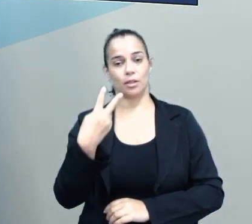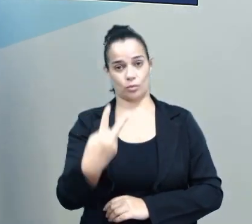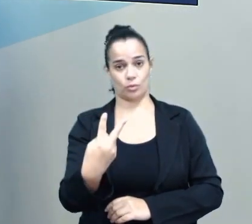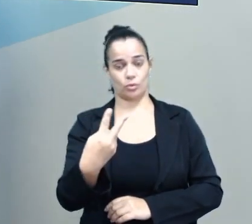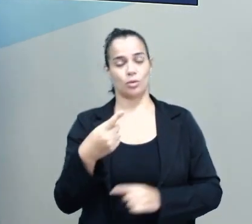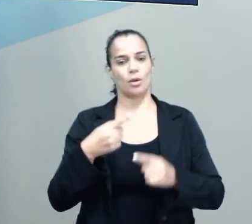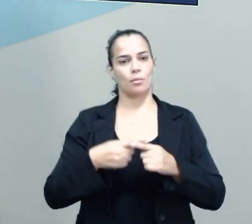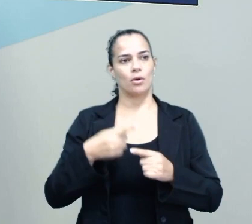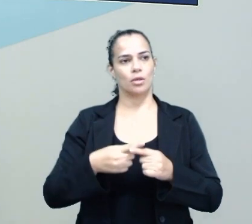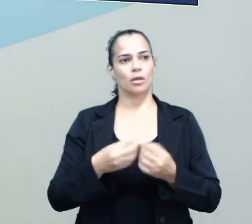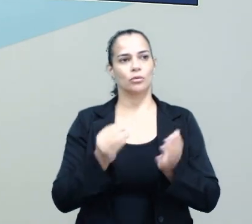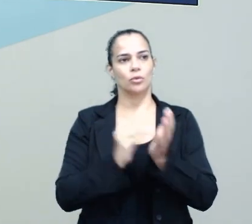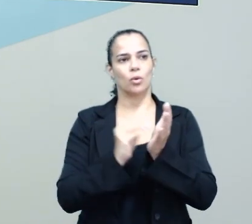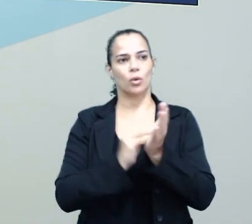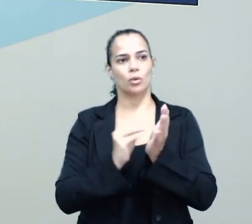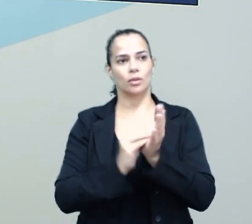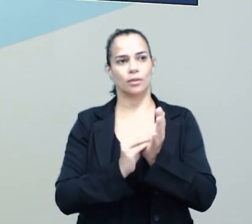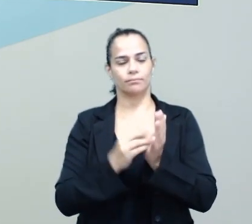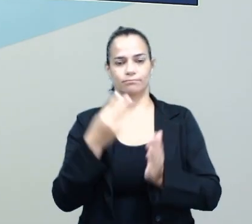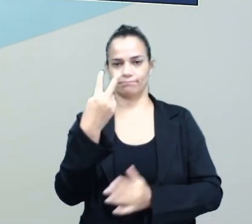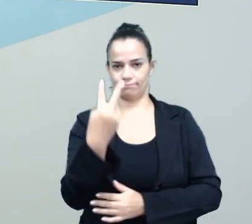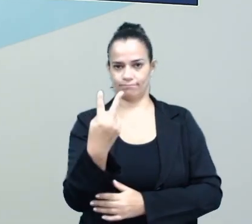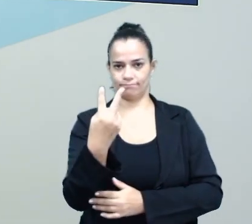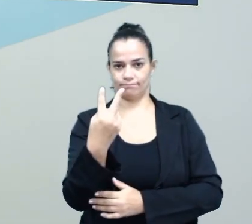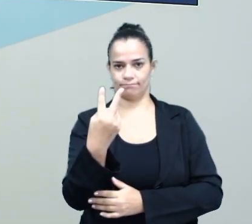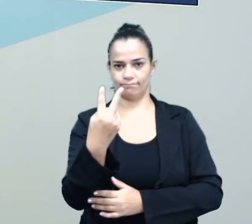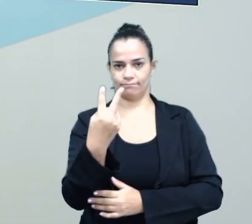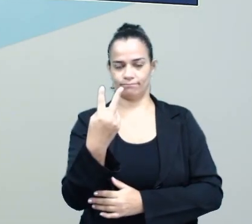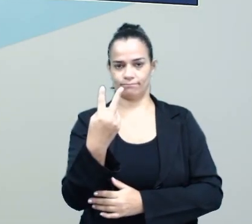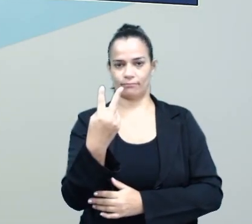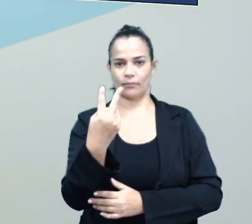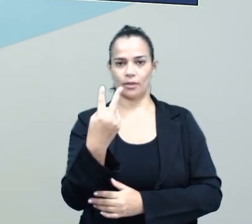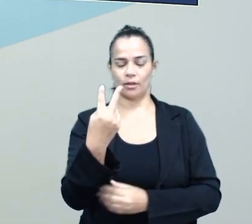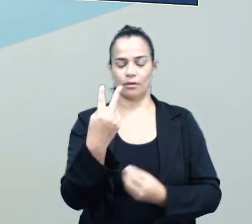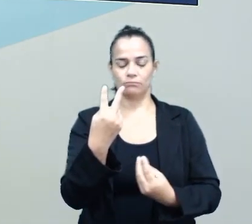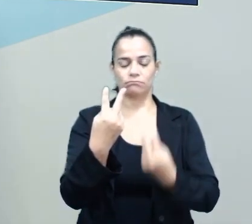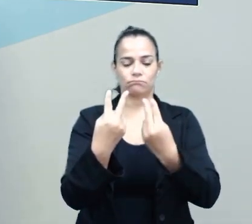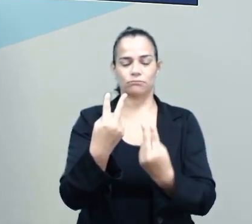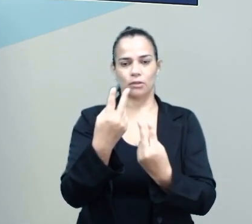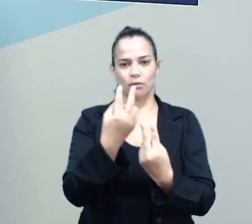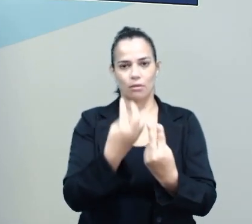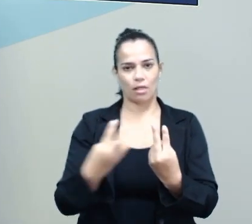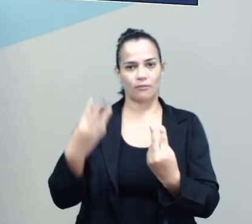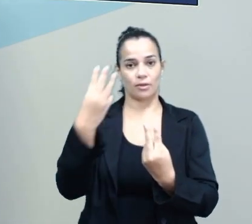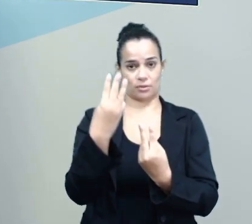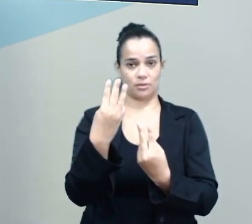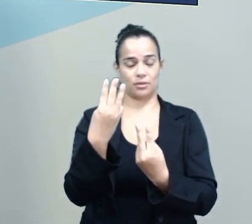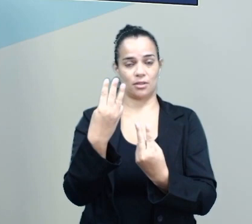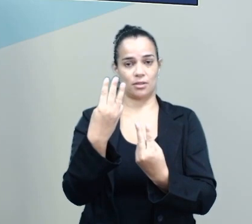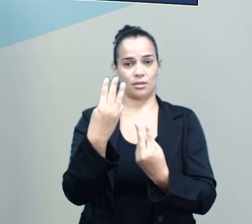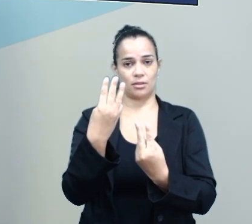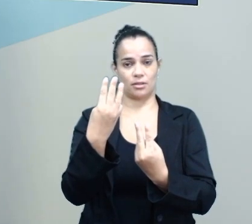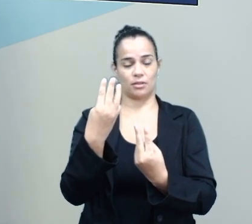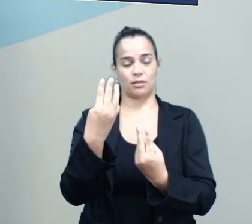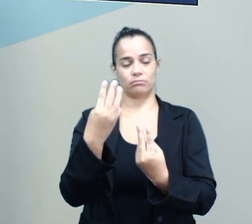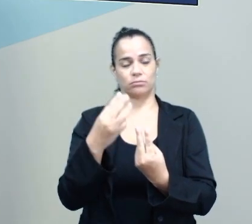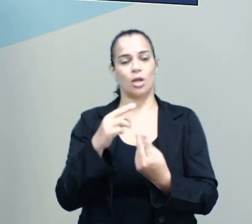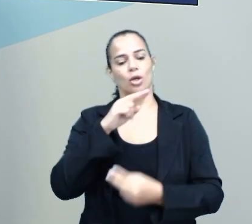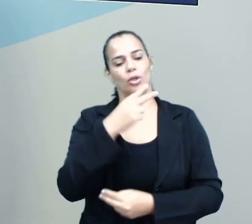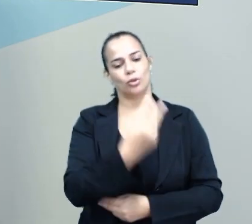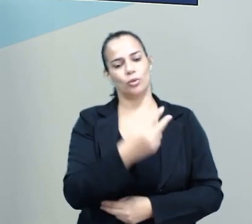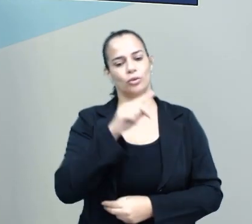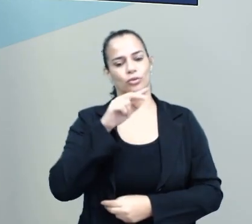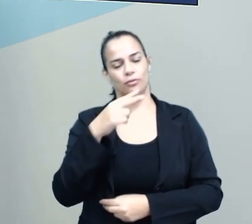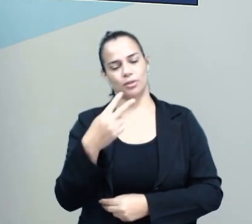quando eu pegar esse 2 e elevar ao índice, que é 3, é só fazer a multiplicação. 2